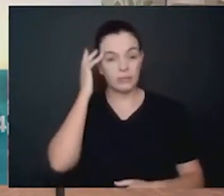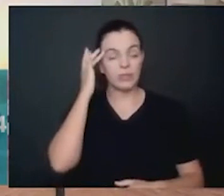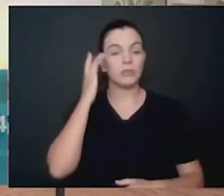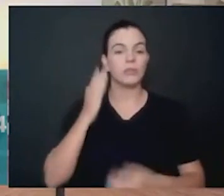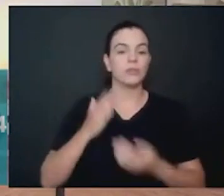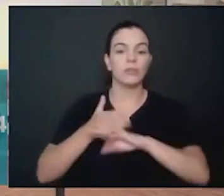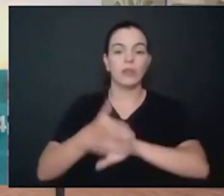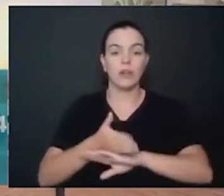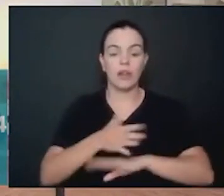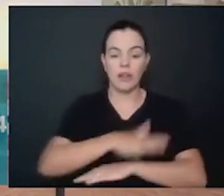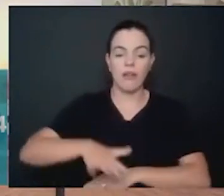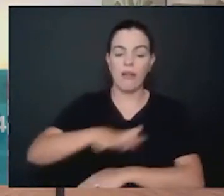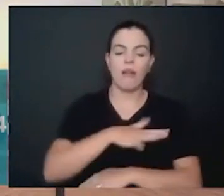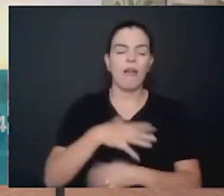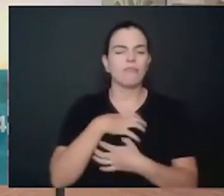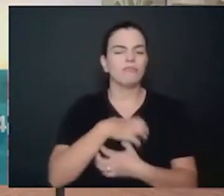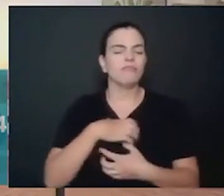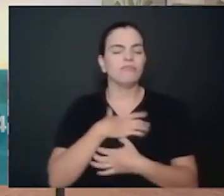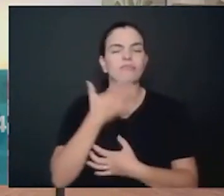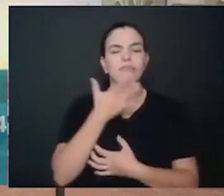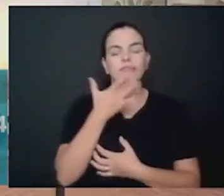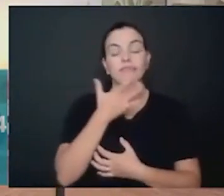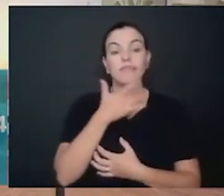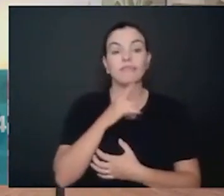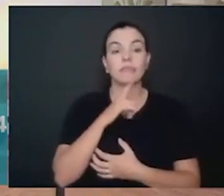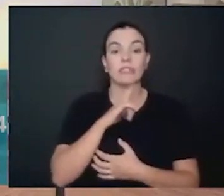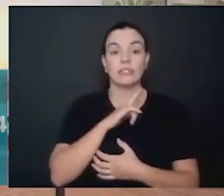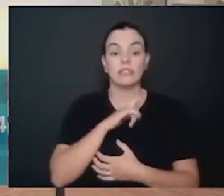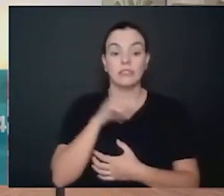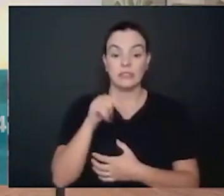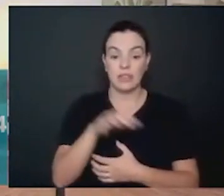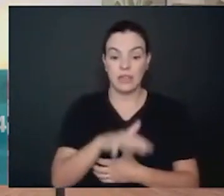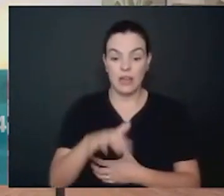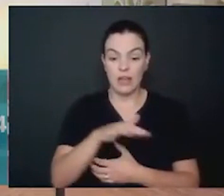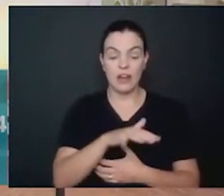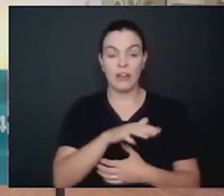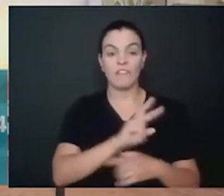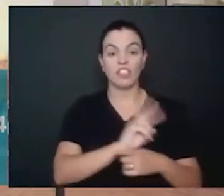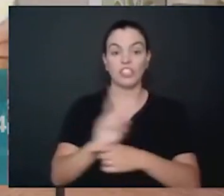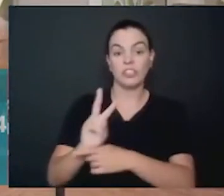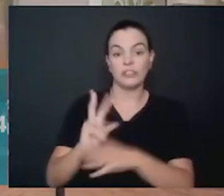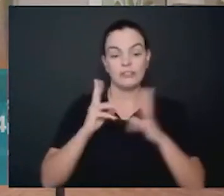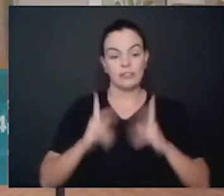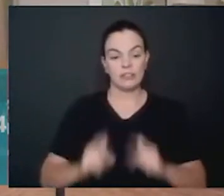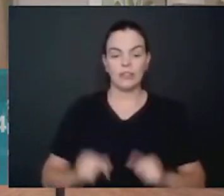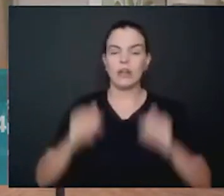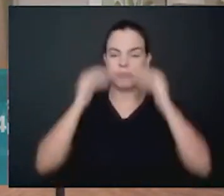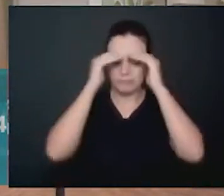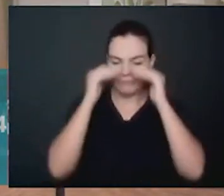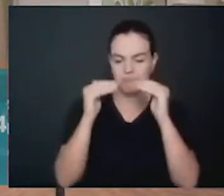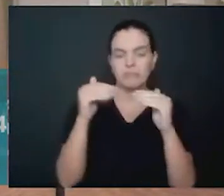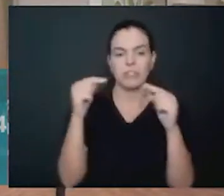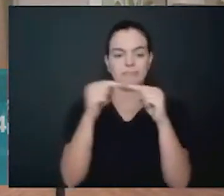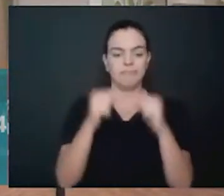aconchegante e que respeita as exigências da Vigilância Sanitária mediante a excelência e